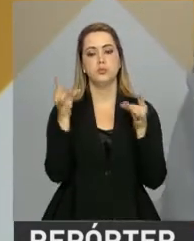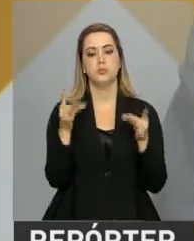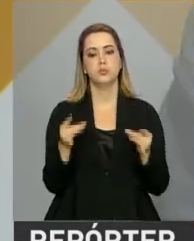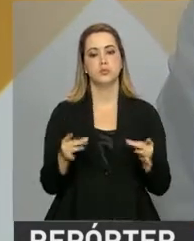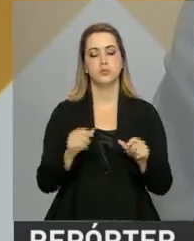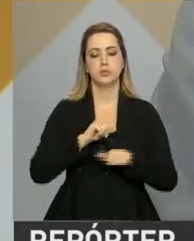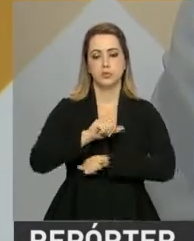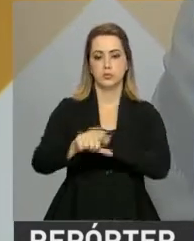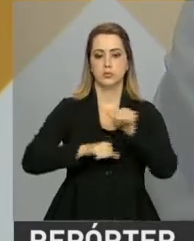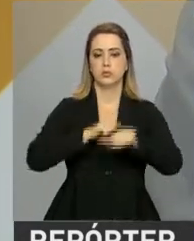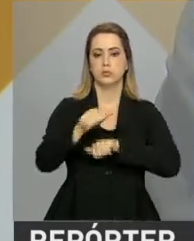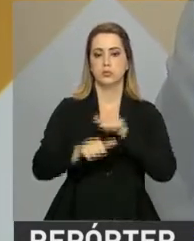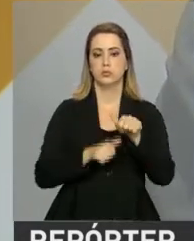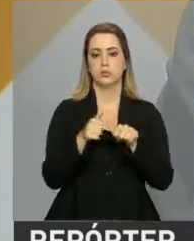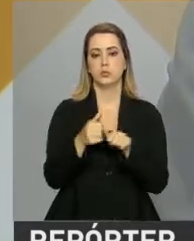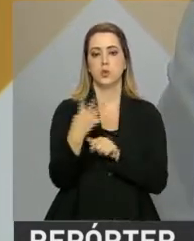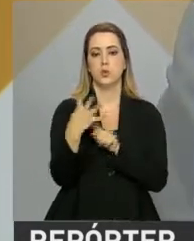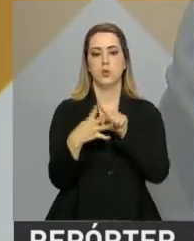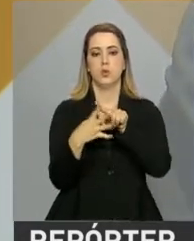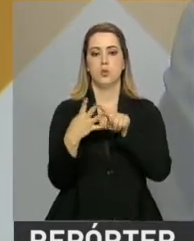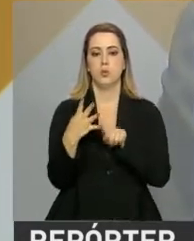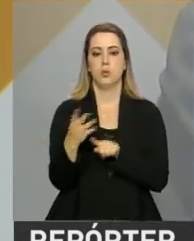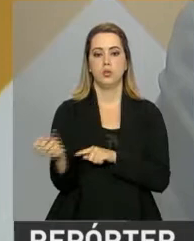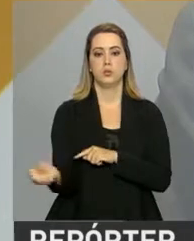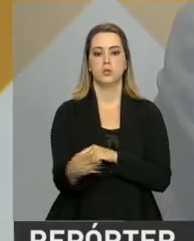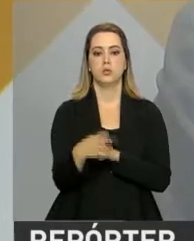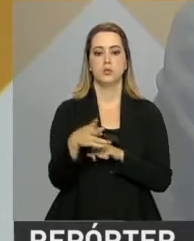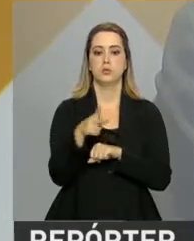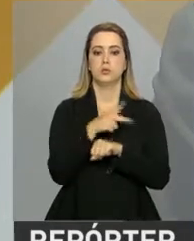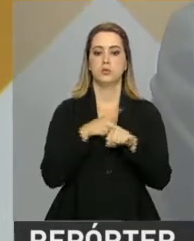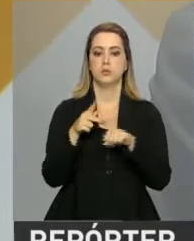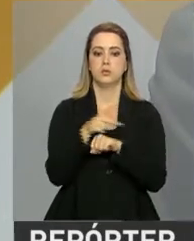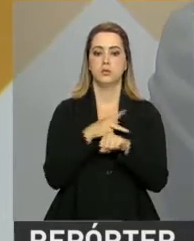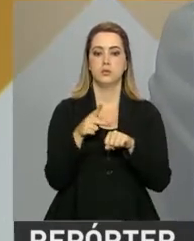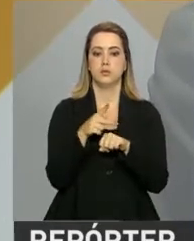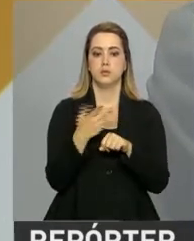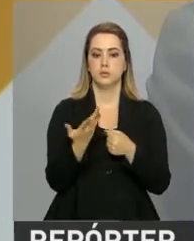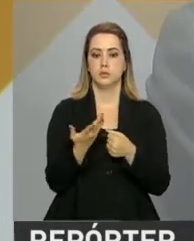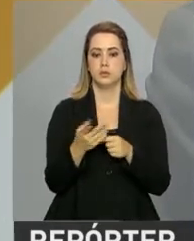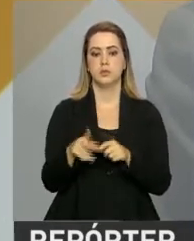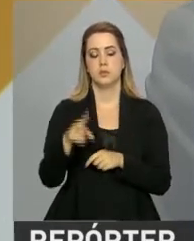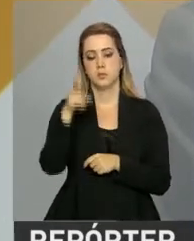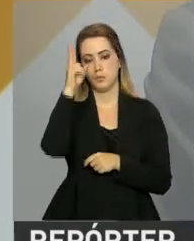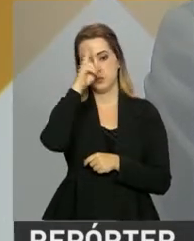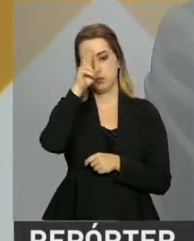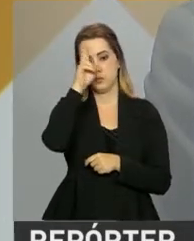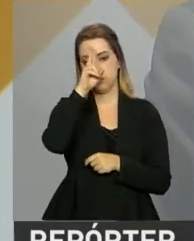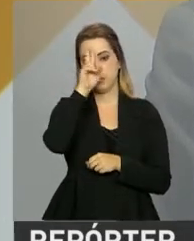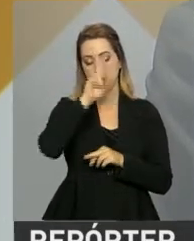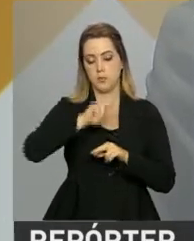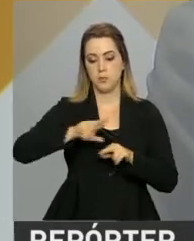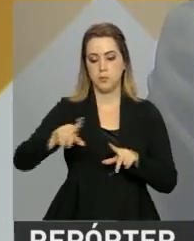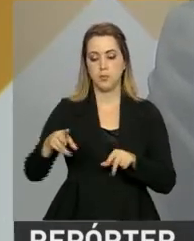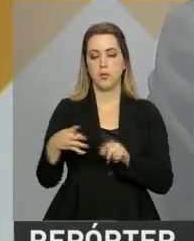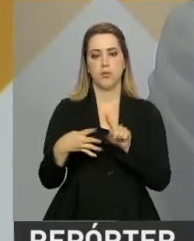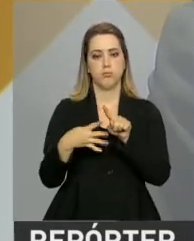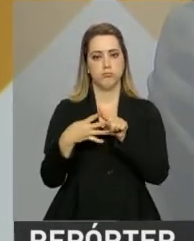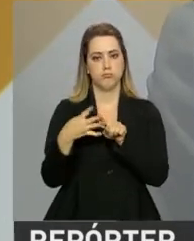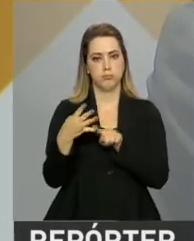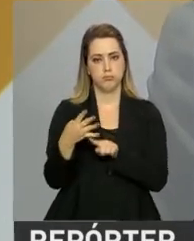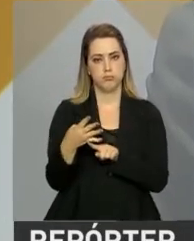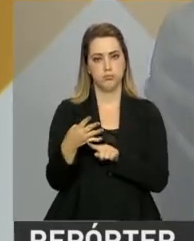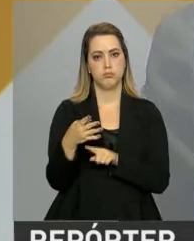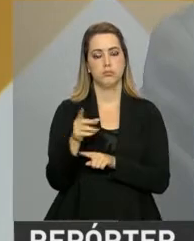pela demissão de quatro novos países como disse lembrando hungria república checa a eslovaca e